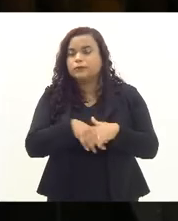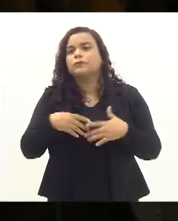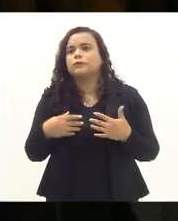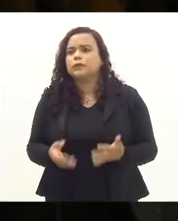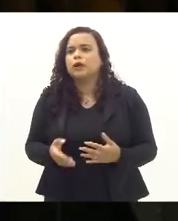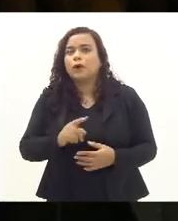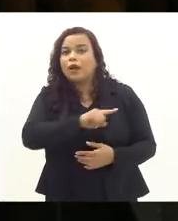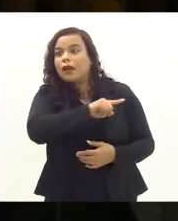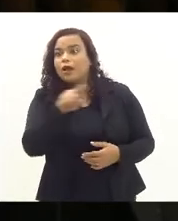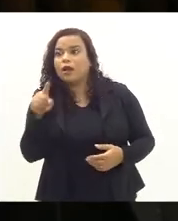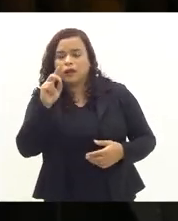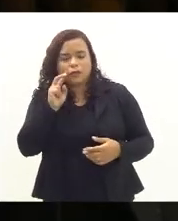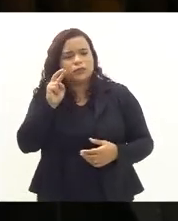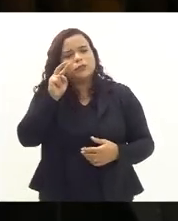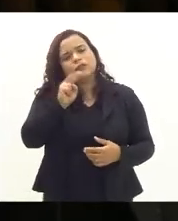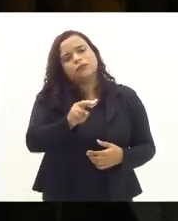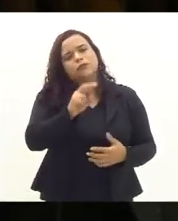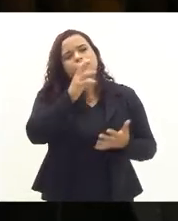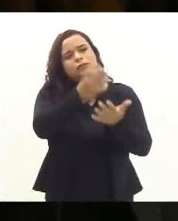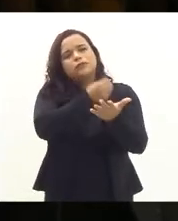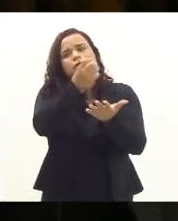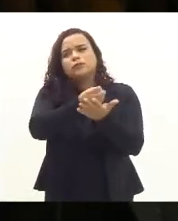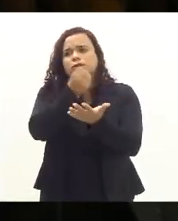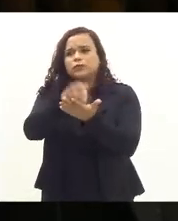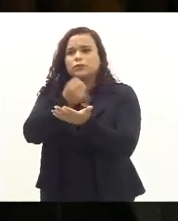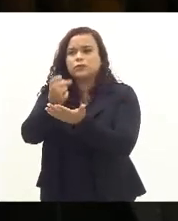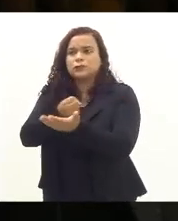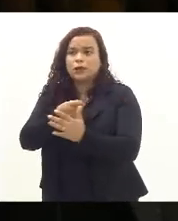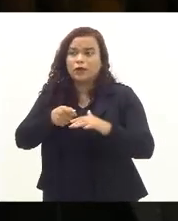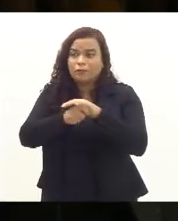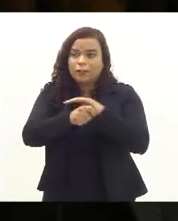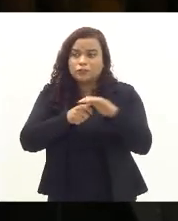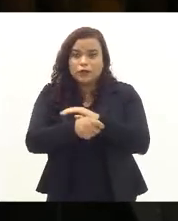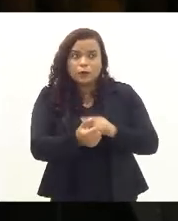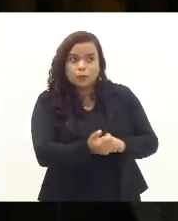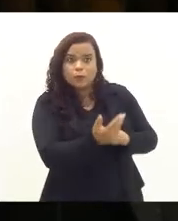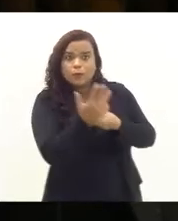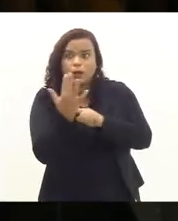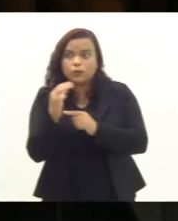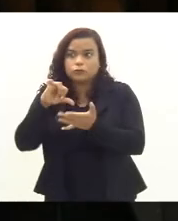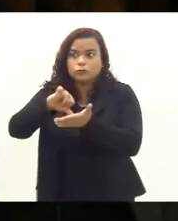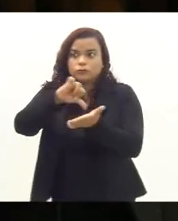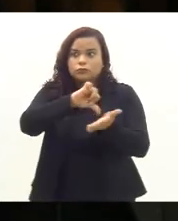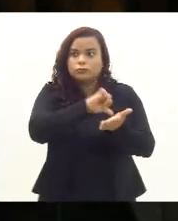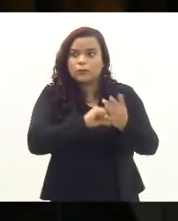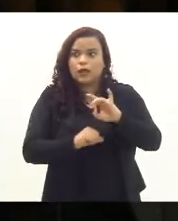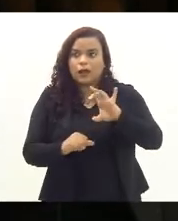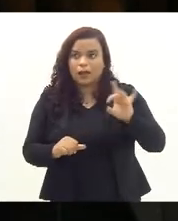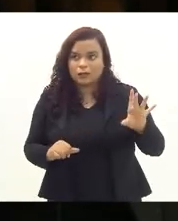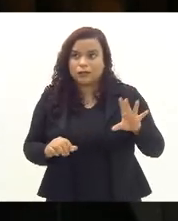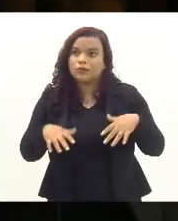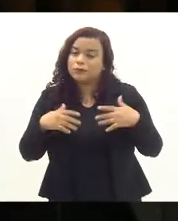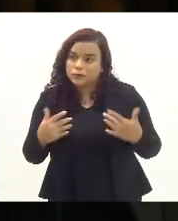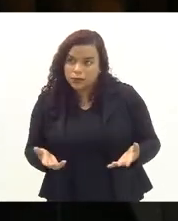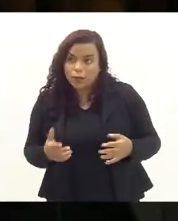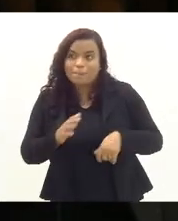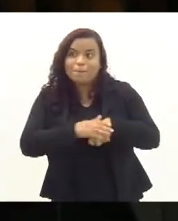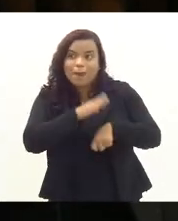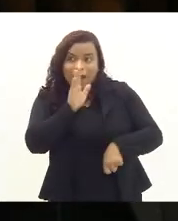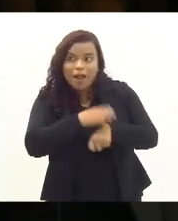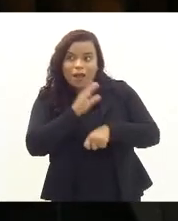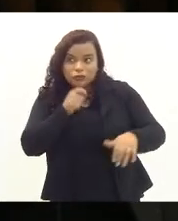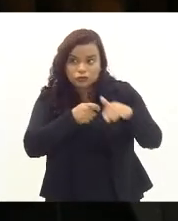pegaram quantos investimentos tem em cada setor E aí função do maior número de